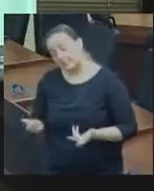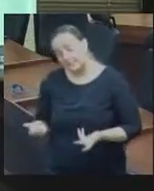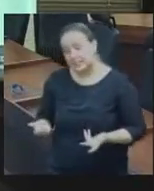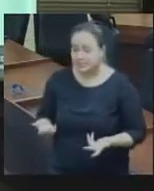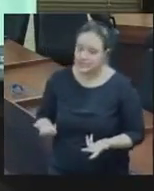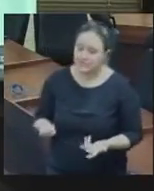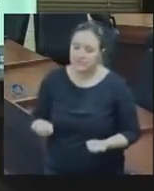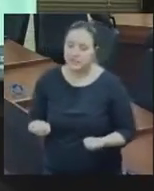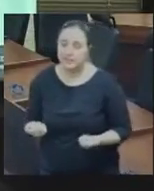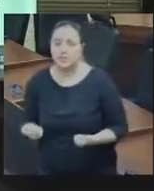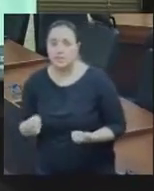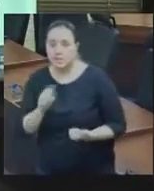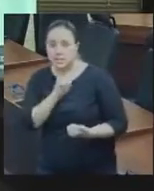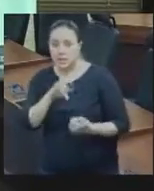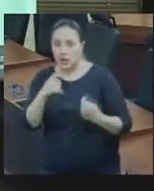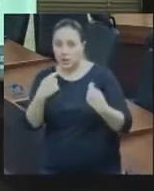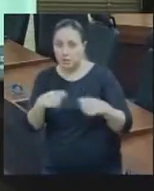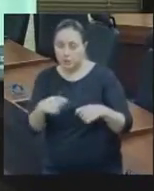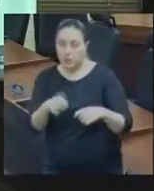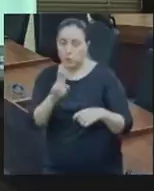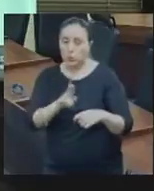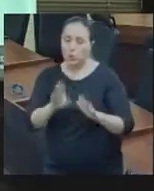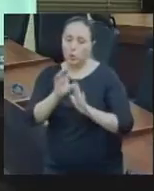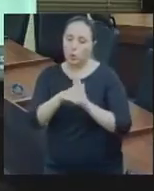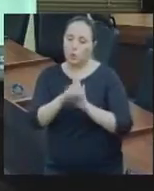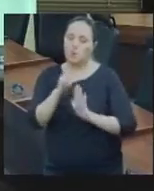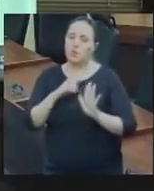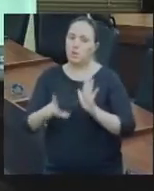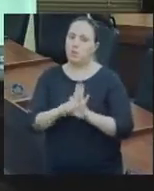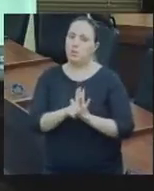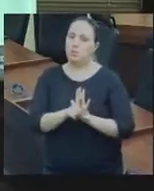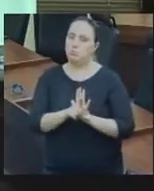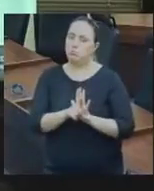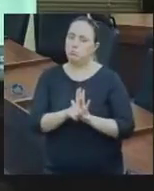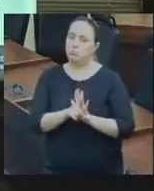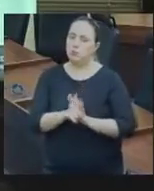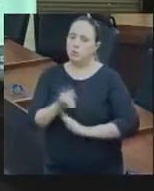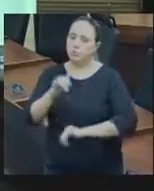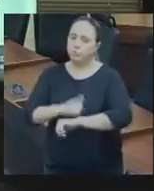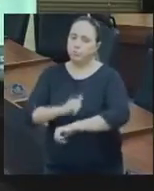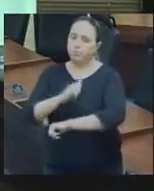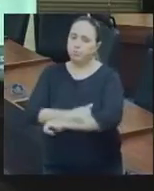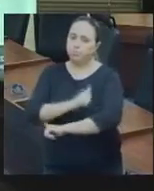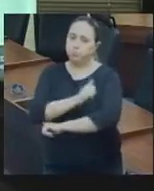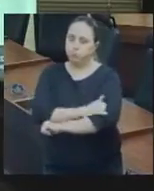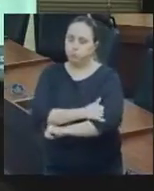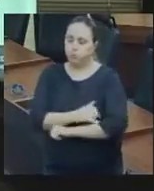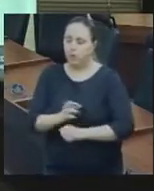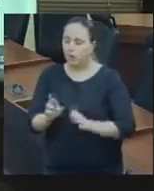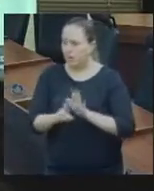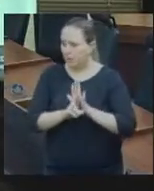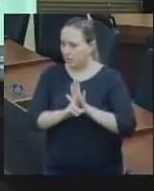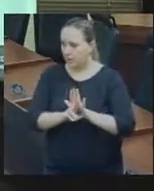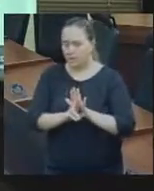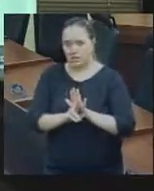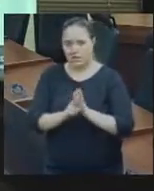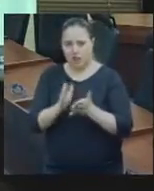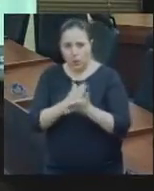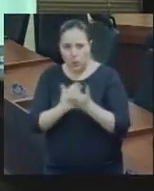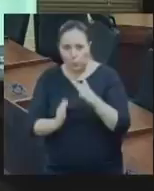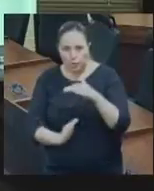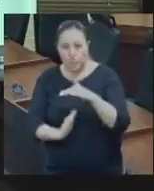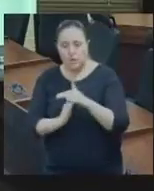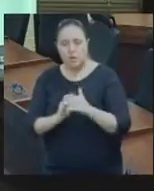utilizar aquele conceito que está na lei a obesidade representa alguma limitação